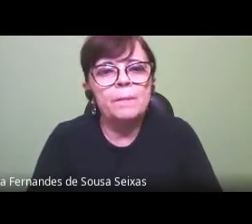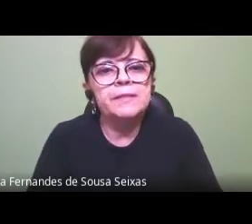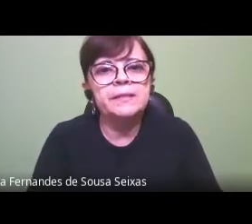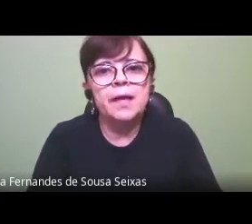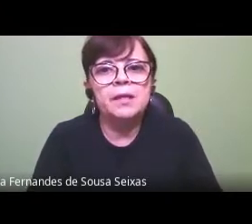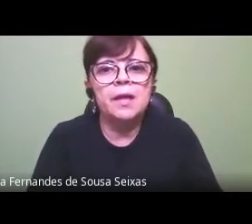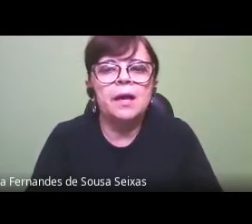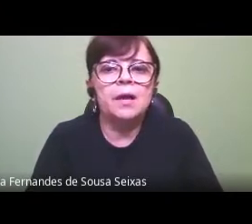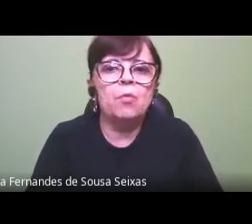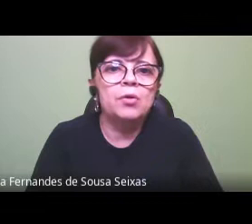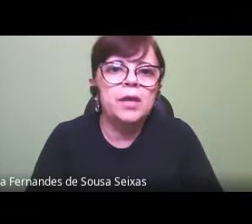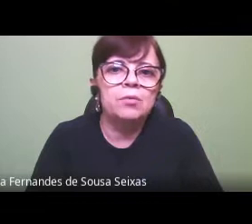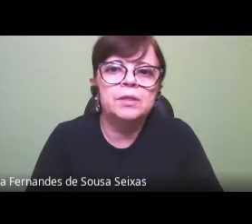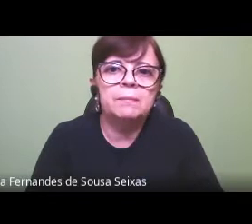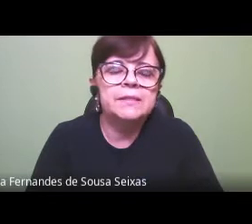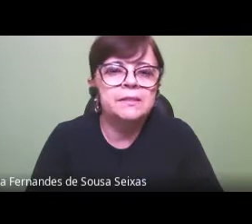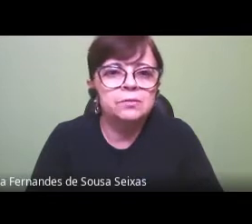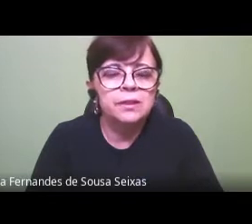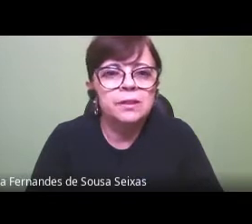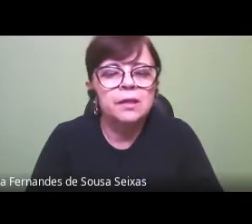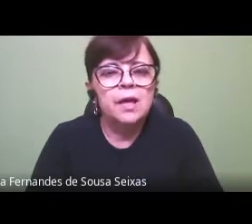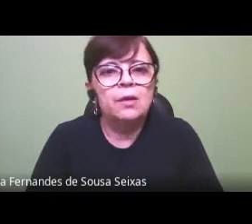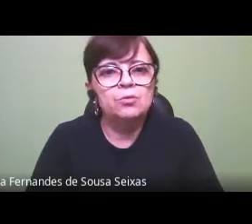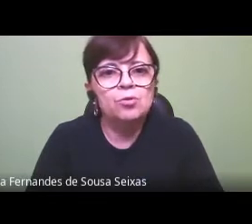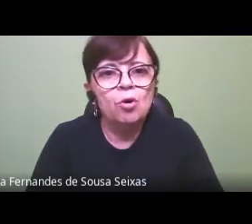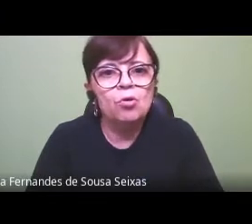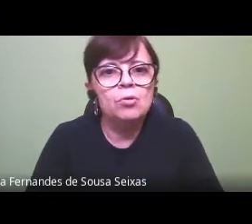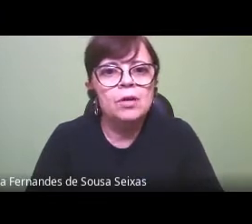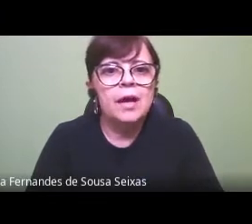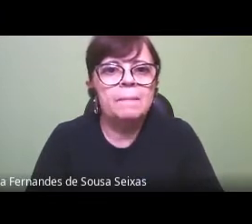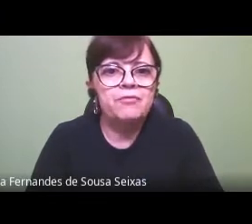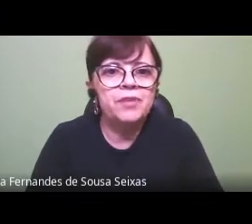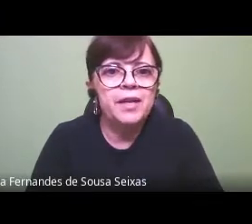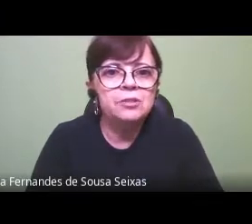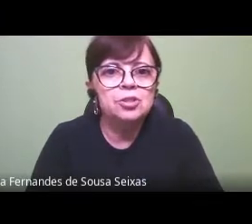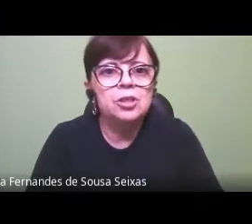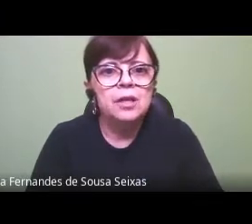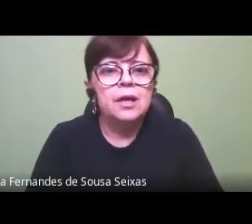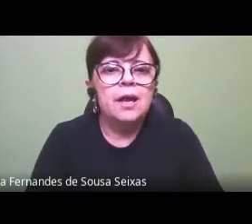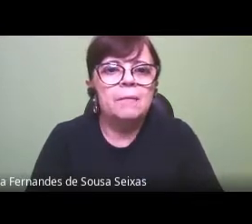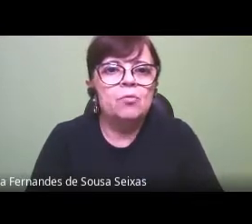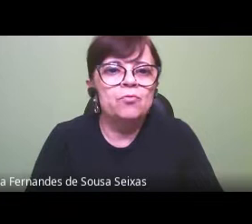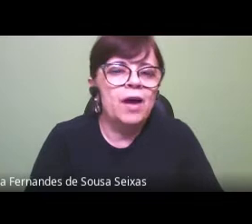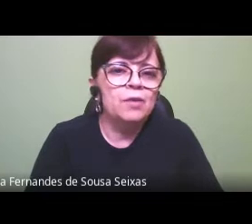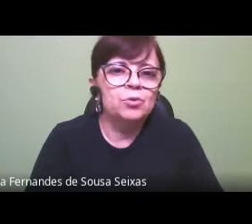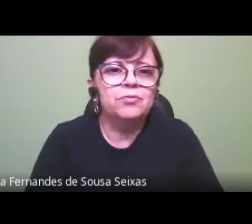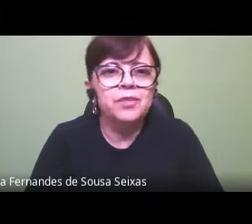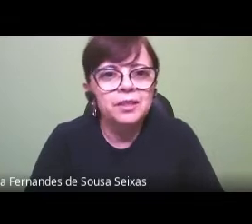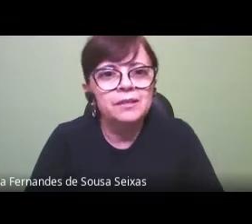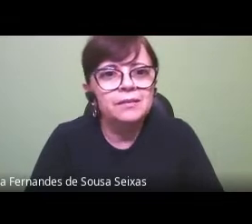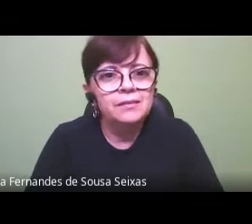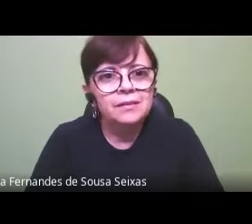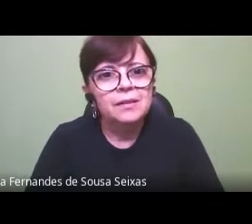símbolos que eu apresentei. Que qual que é o que está apresentando aqui? É o soco? É para frente? É um vai, o